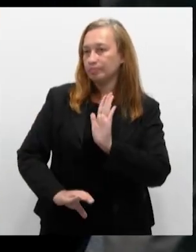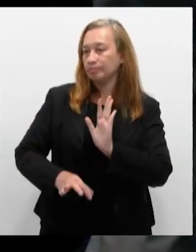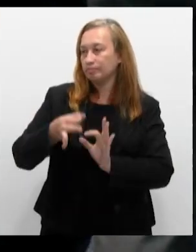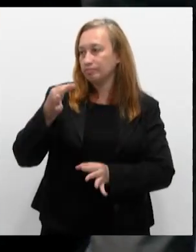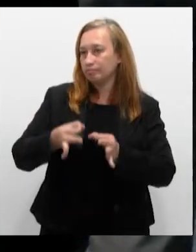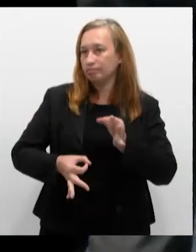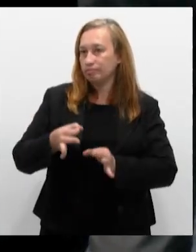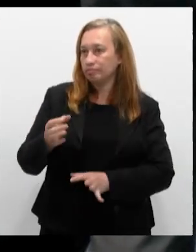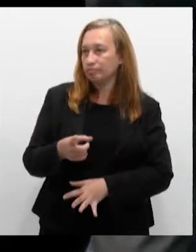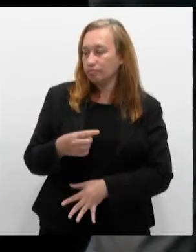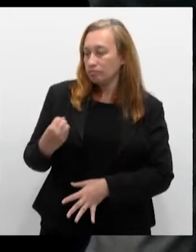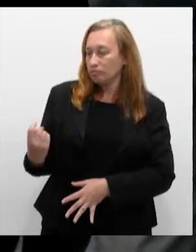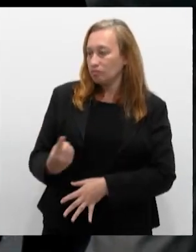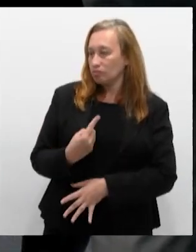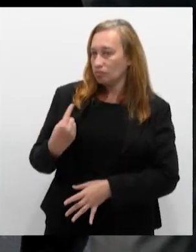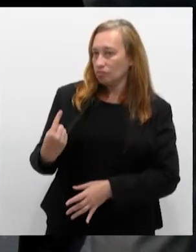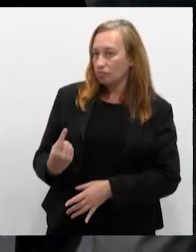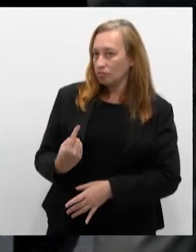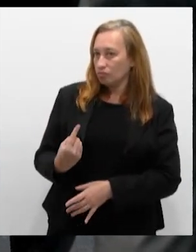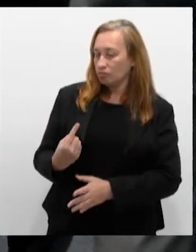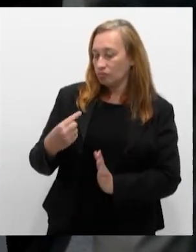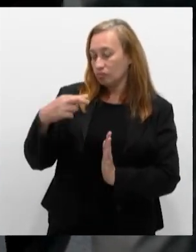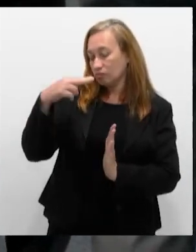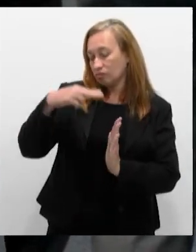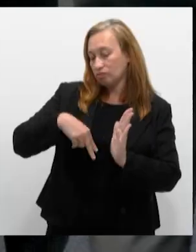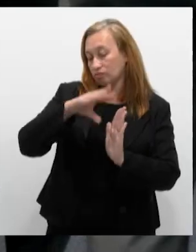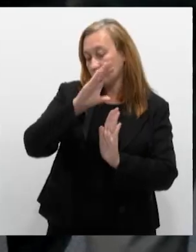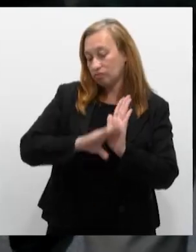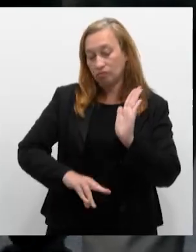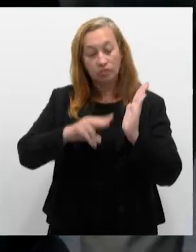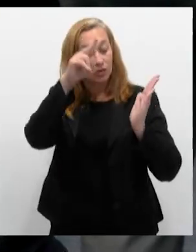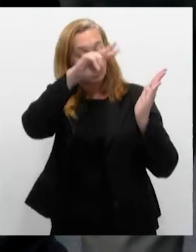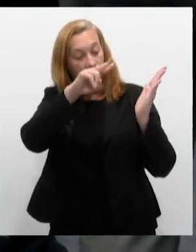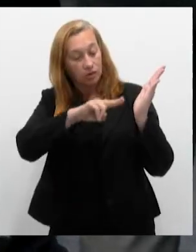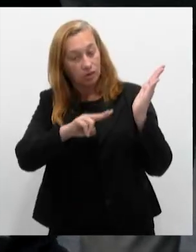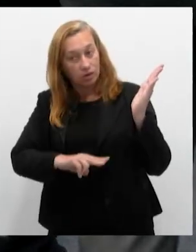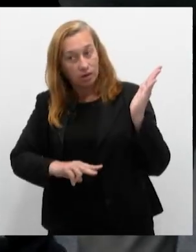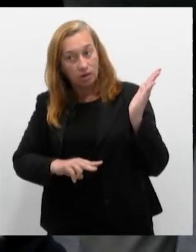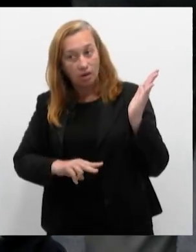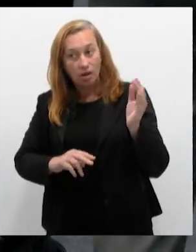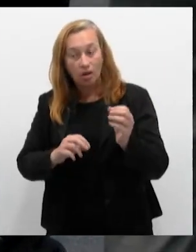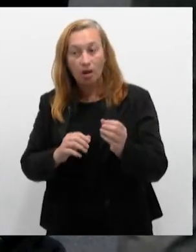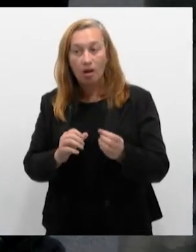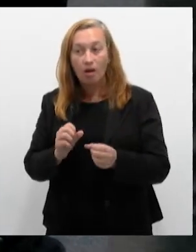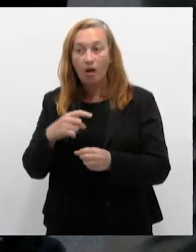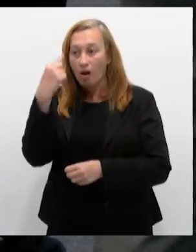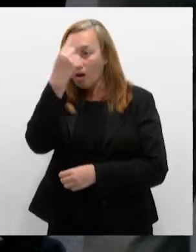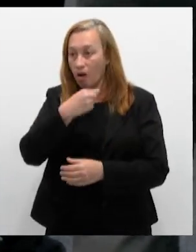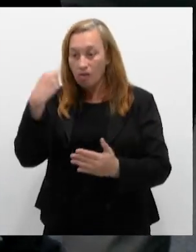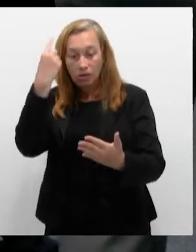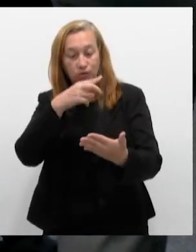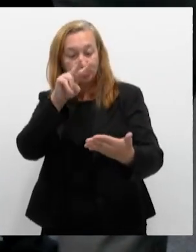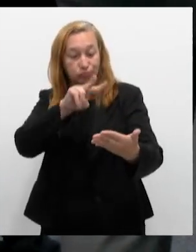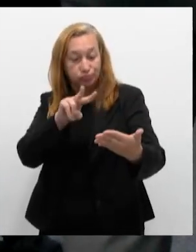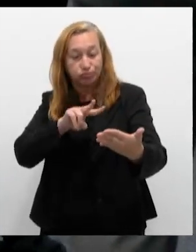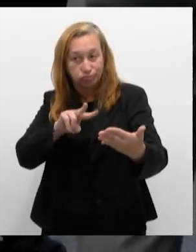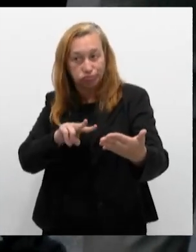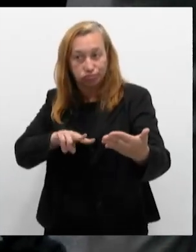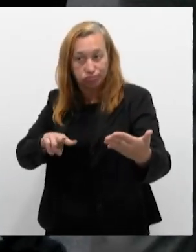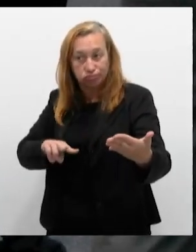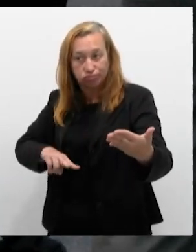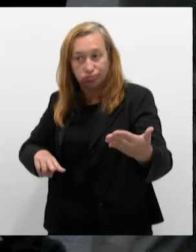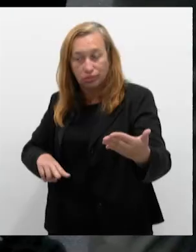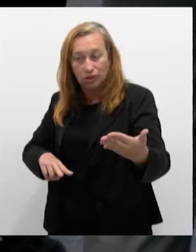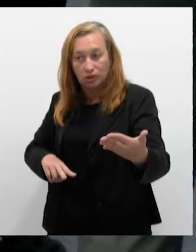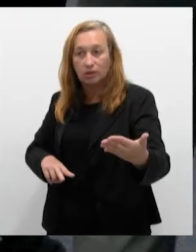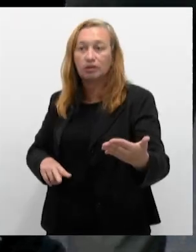se nós todos aqui formos ler, não é, nós vamos levar muito tempo e não vamos esgotar a sua